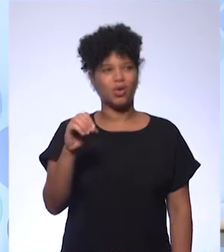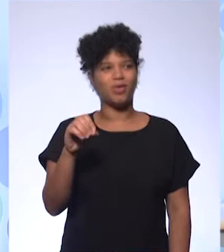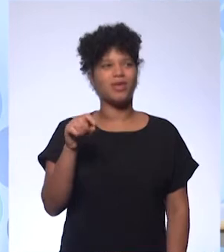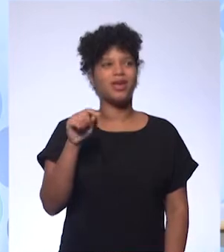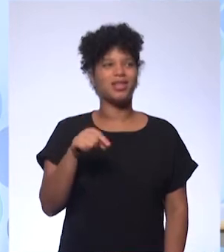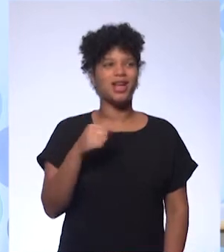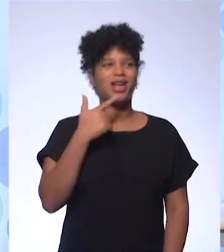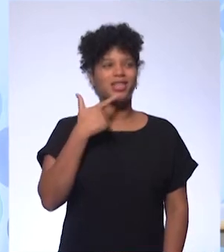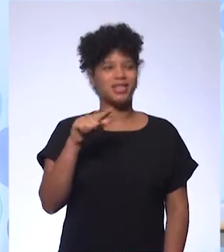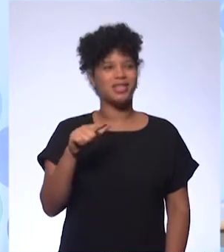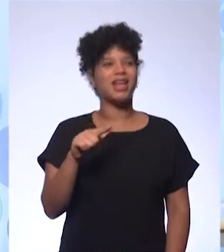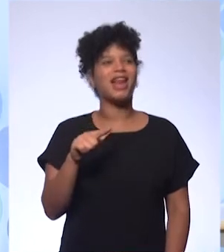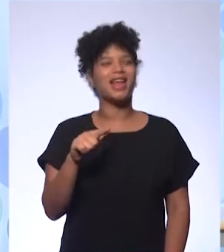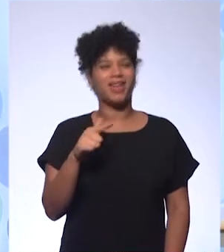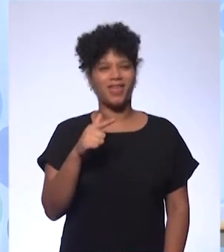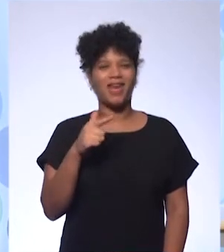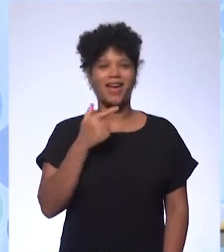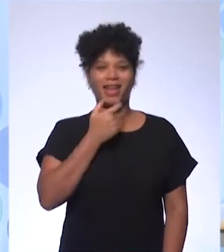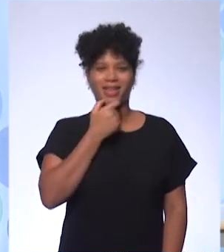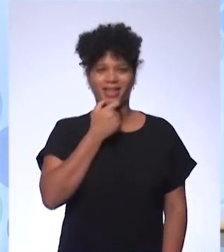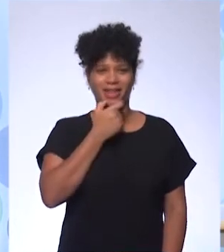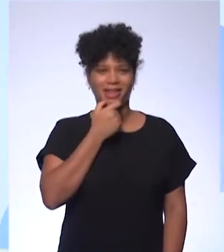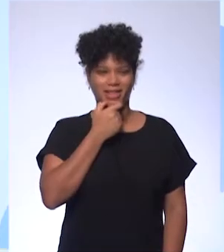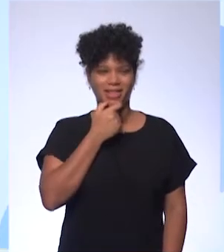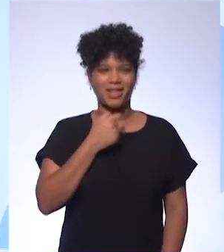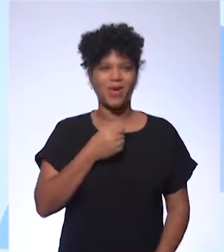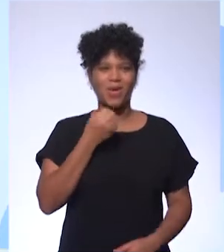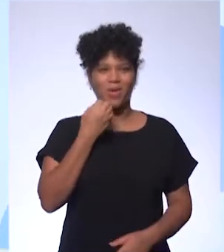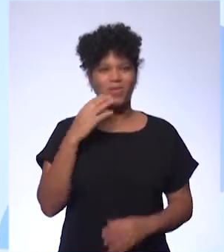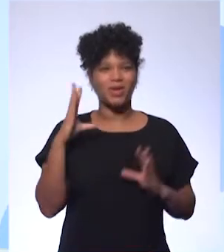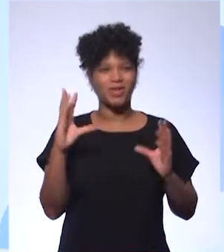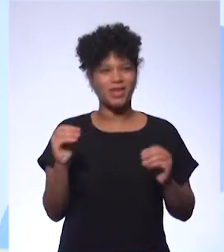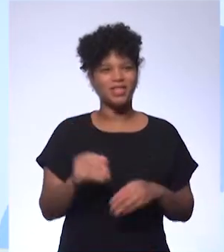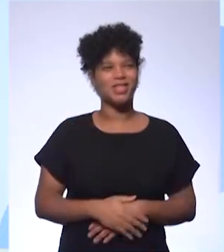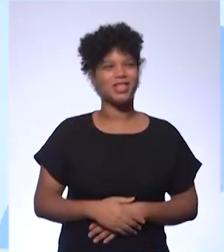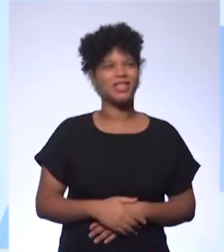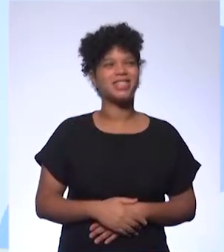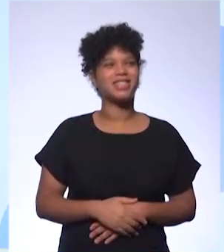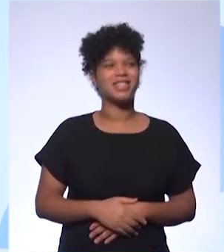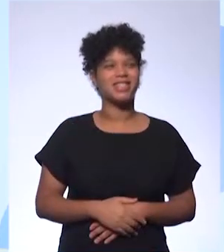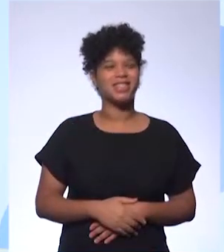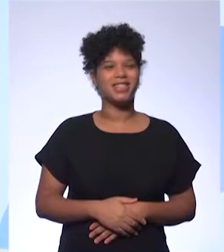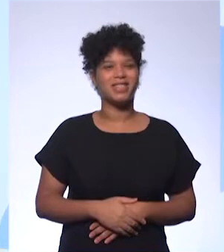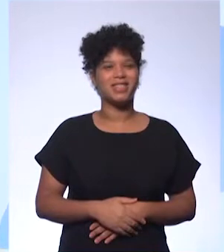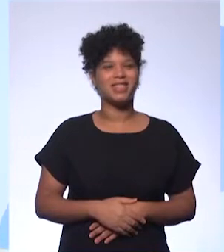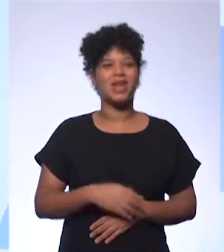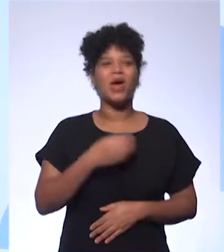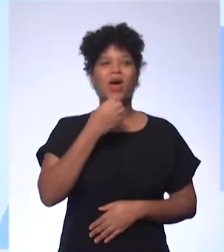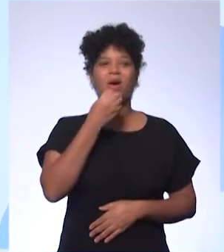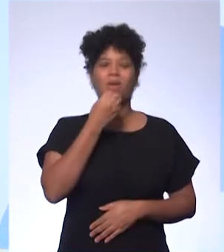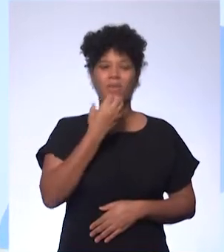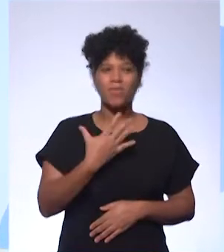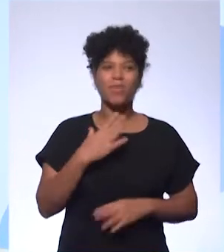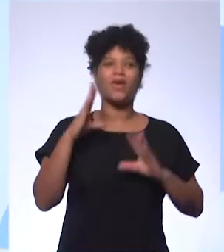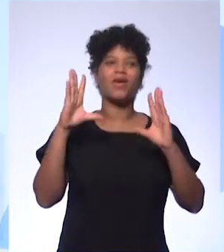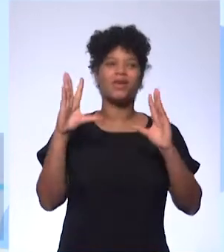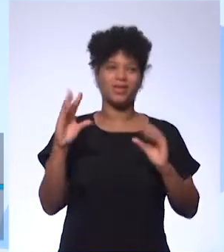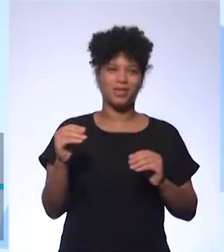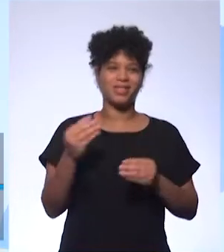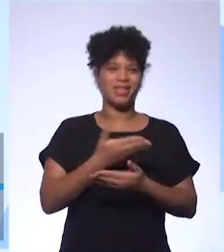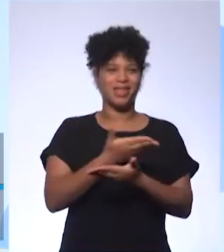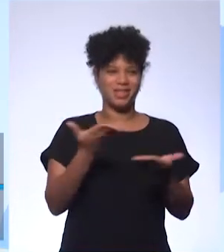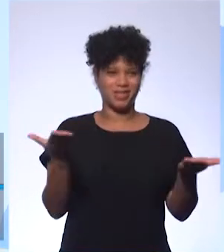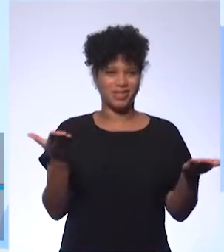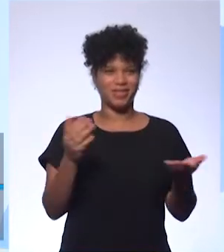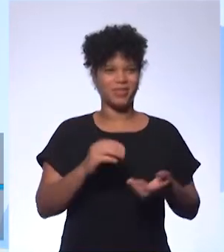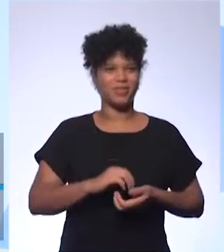aqui compartilhando com a gente. Boa noite, professor. Good evening, Márcia. Good evening, everybody. Boa noite a todos. And welcome to another class. Let's